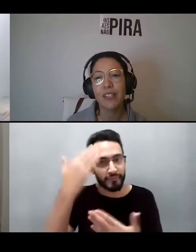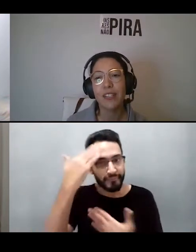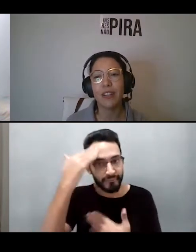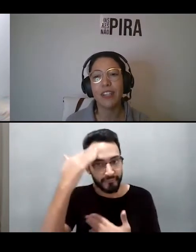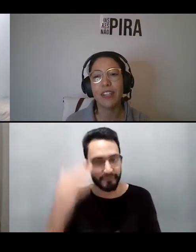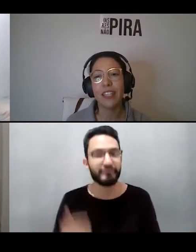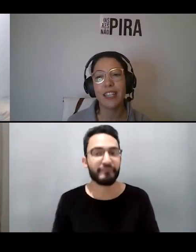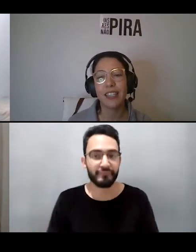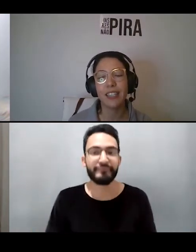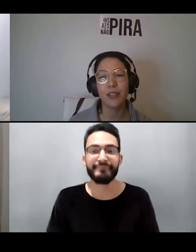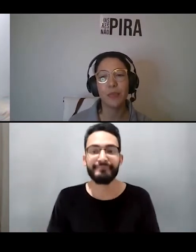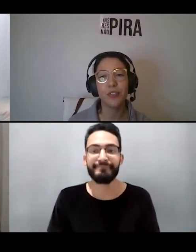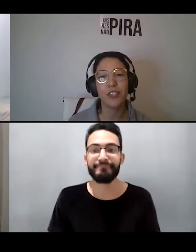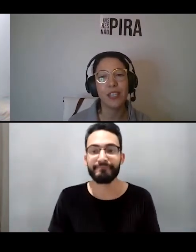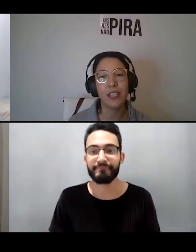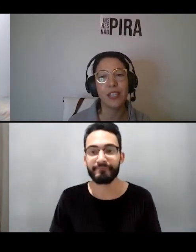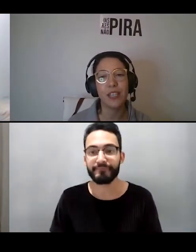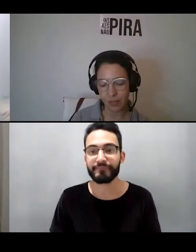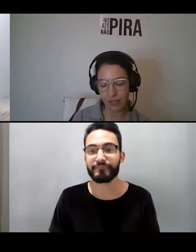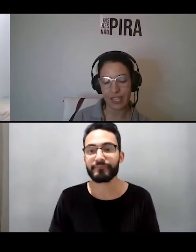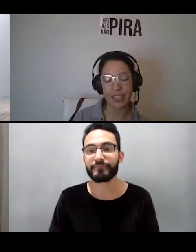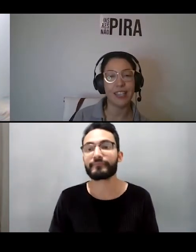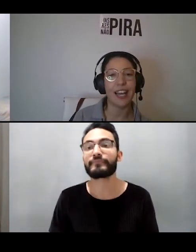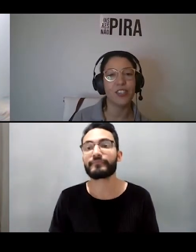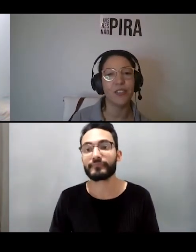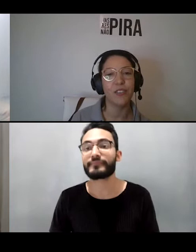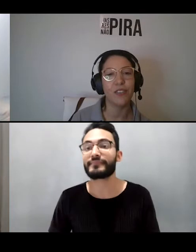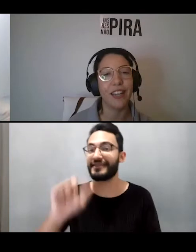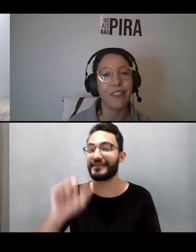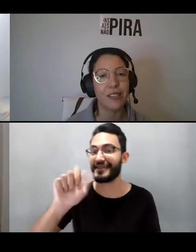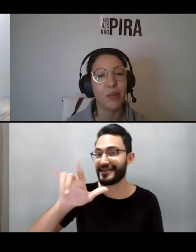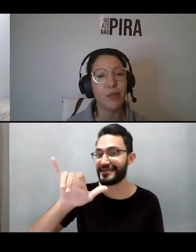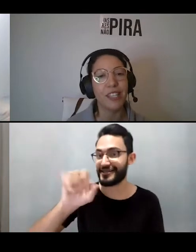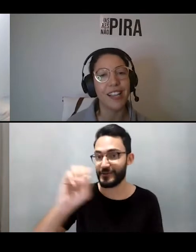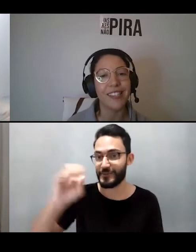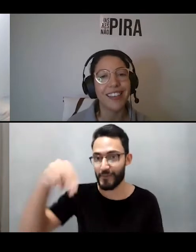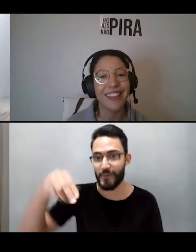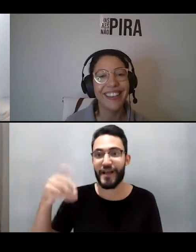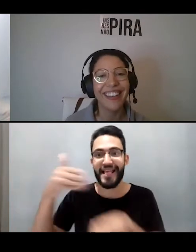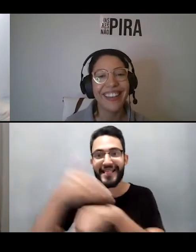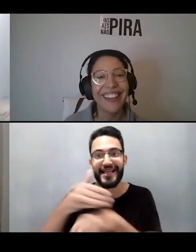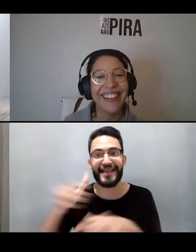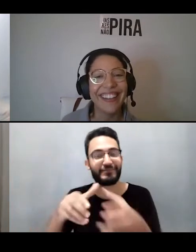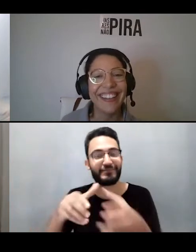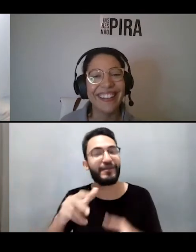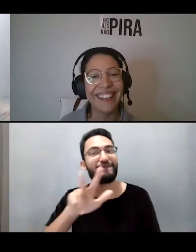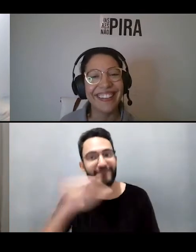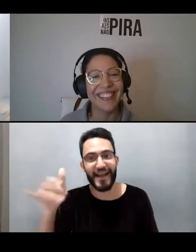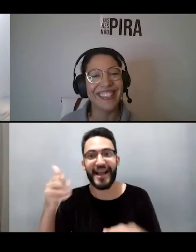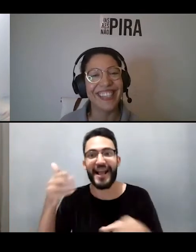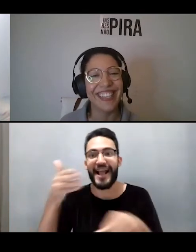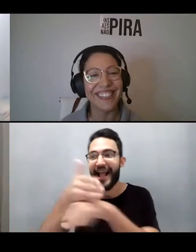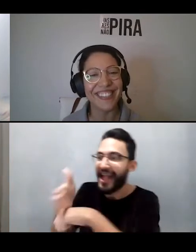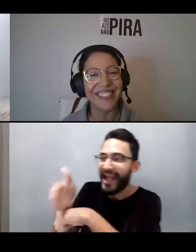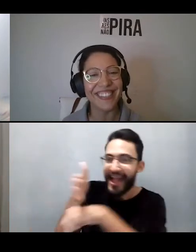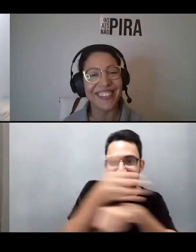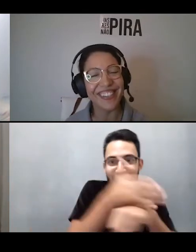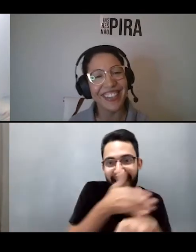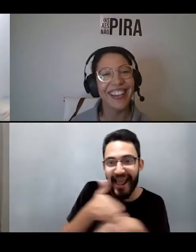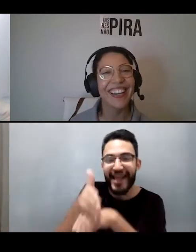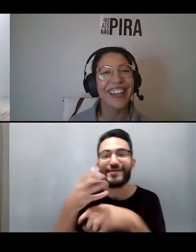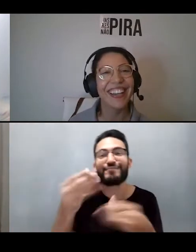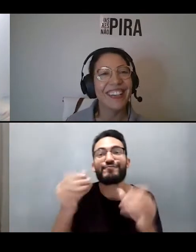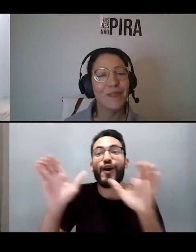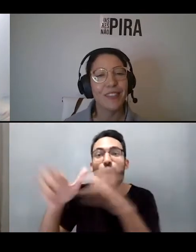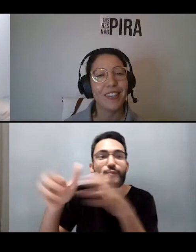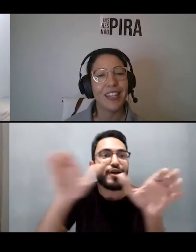Aí o Alisson está falando que está entrando para o time. Alisson, você vai entrar e já vai entrar em várias comunidades aqui com a gente.